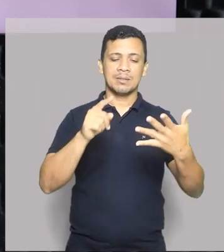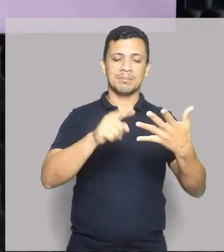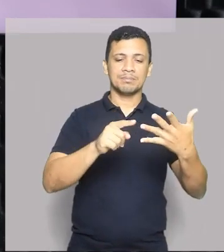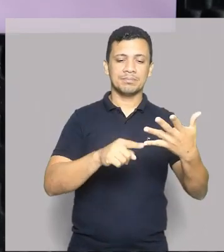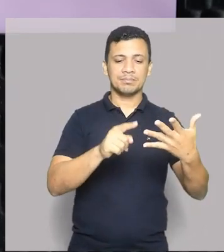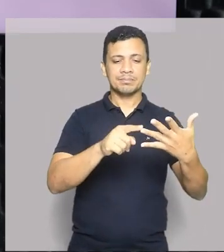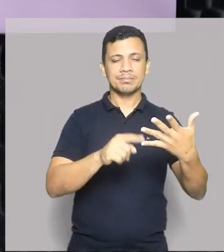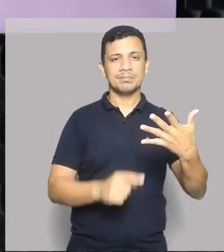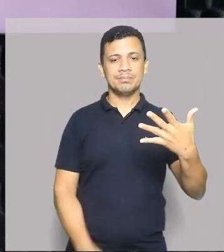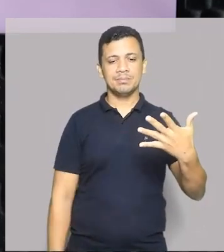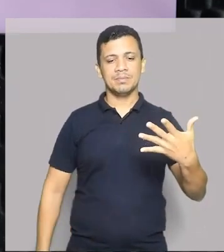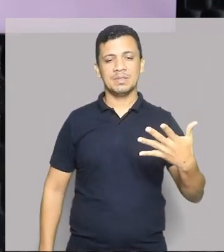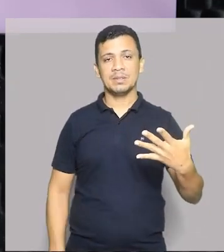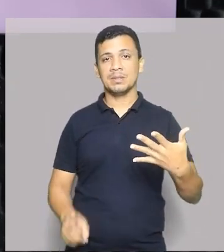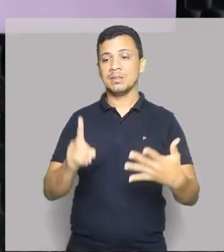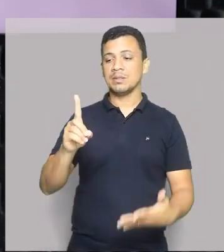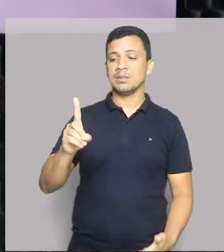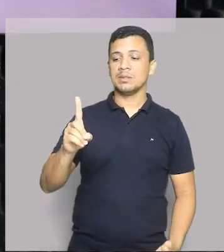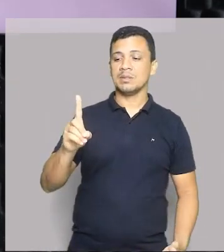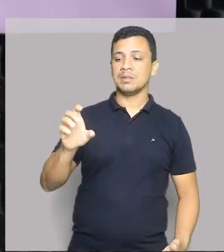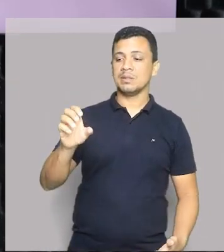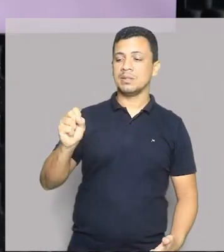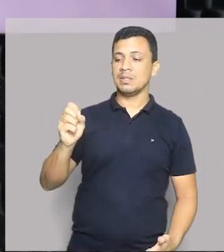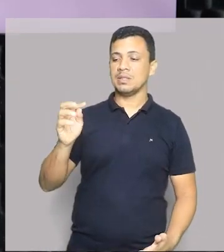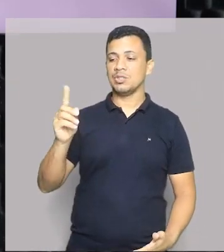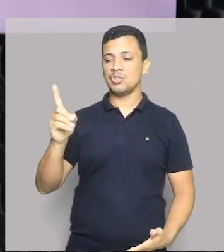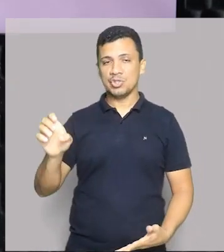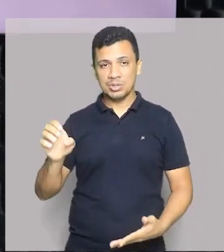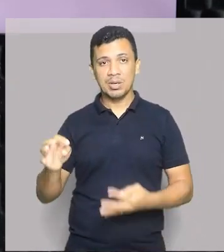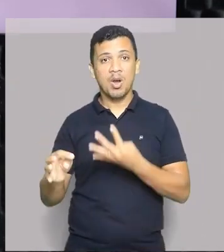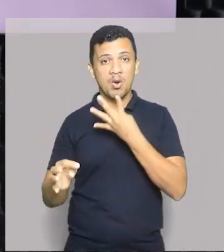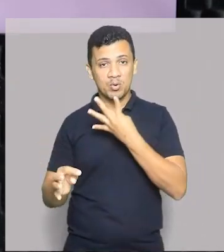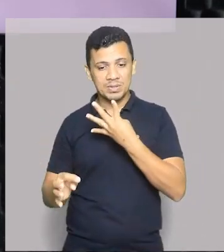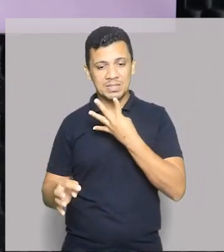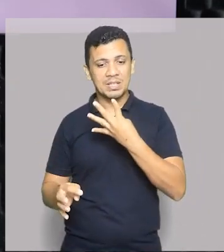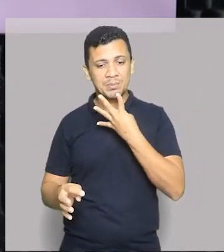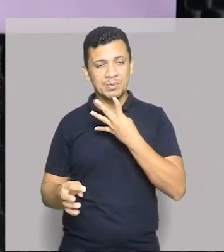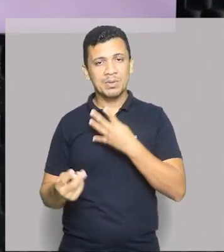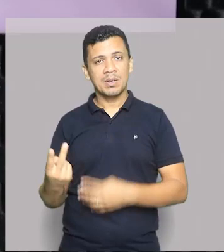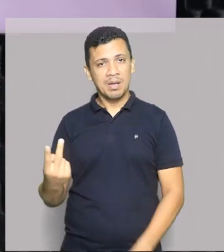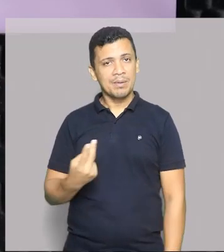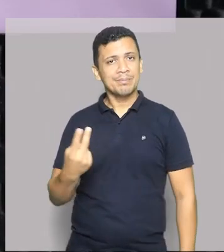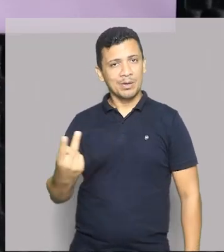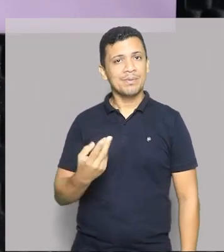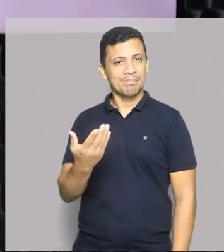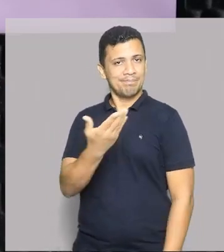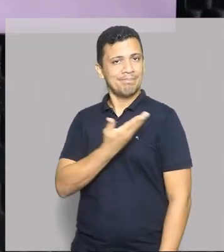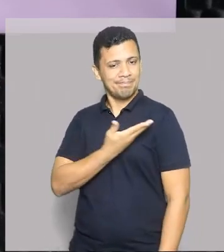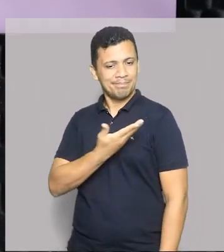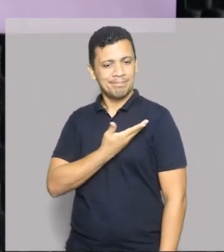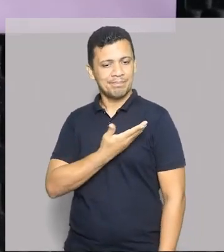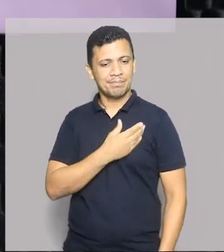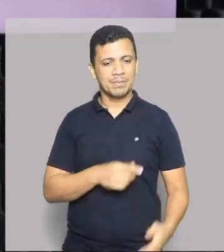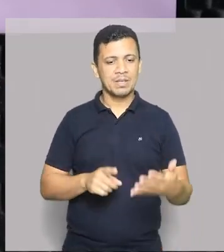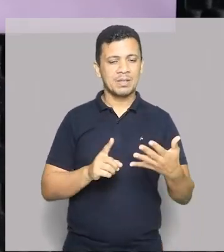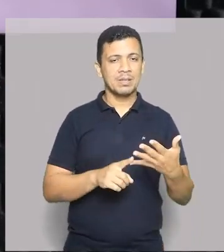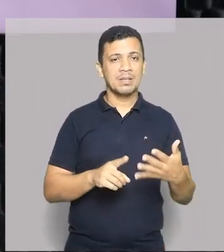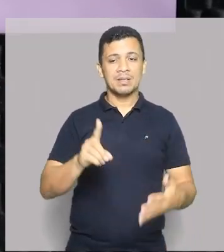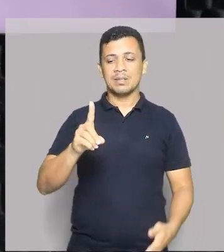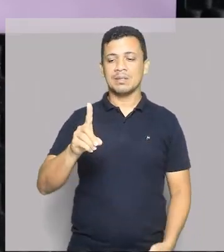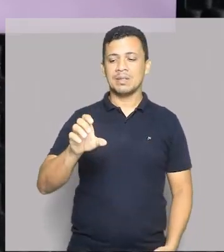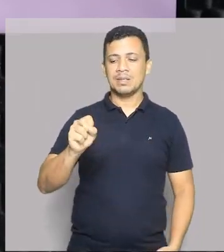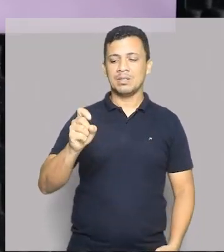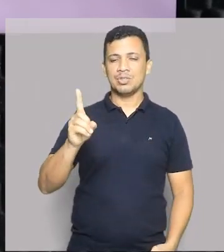frases. Visualizem. Desde que nos conhecemos, ficamos muito amigos. E desde que todos me